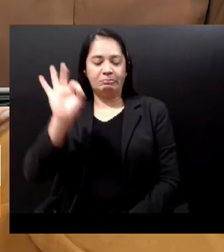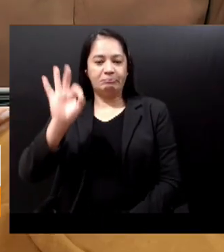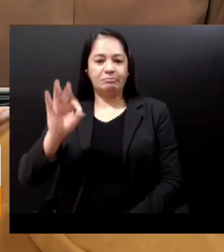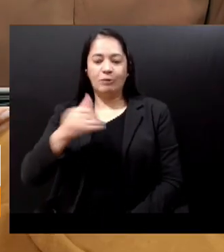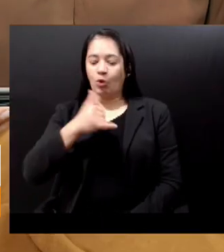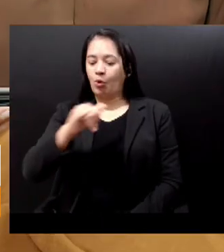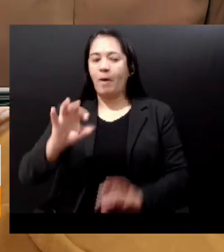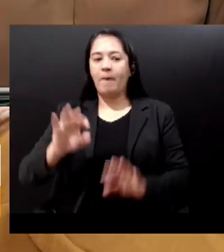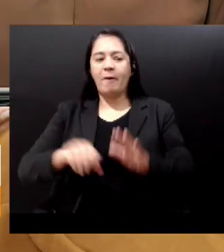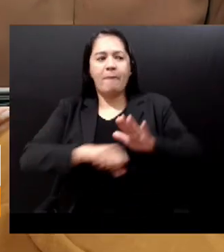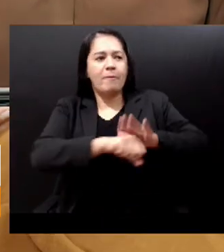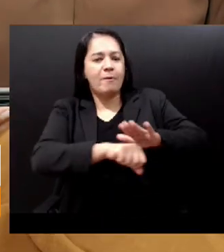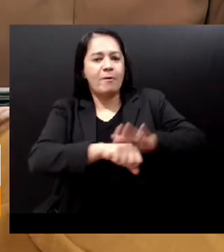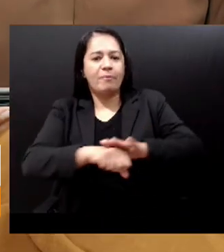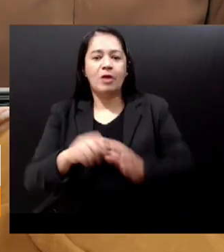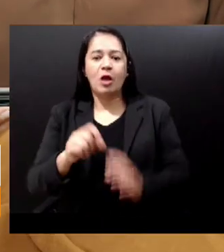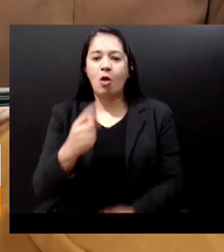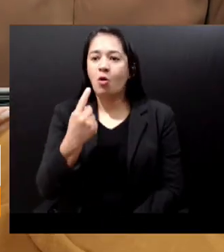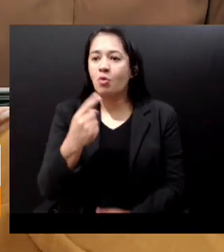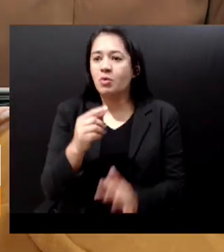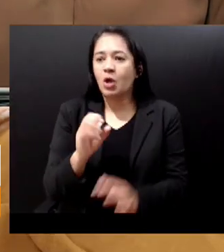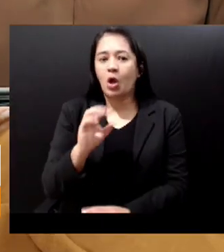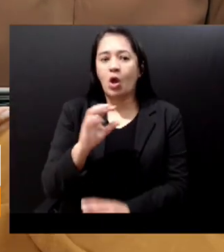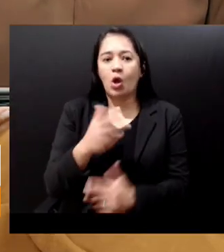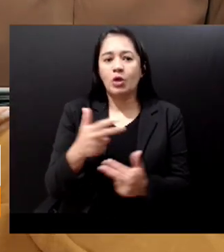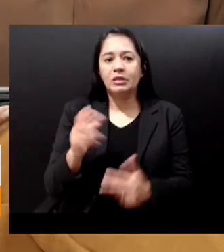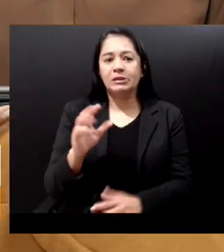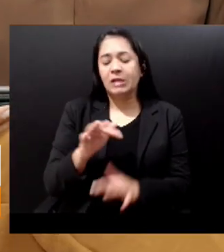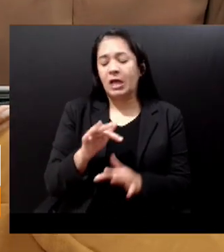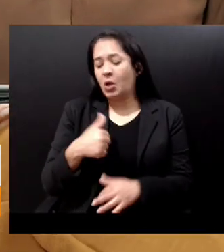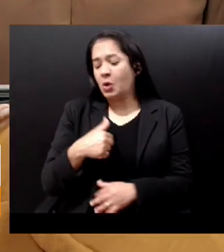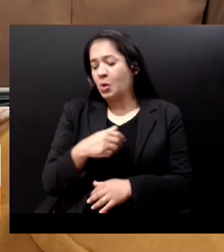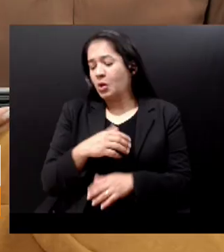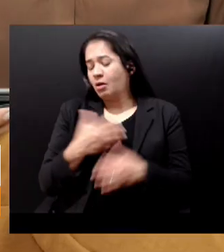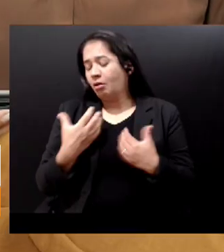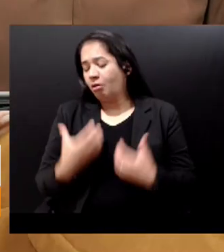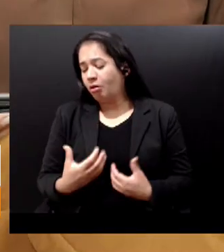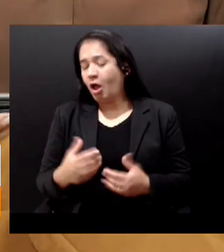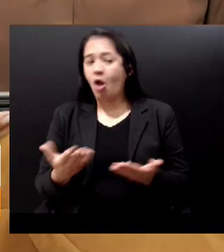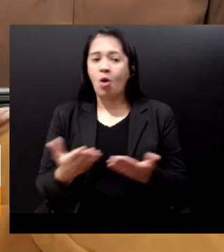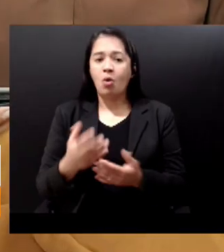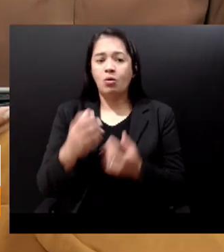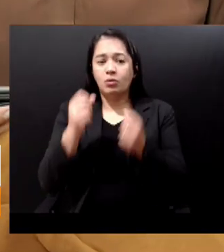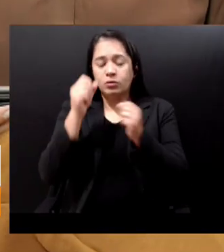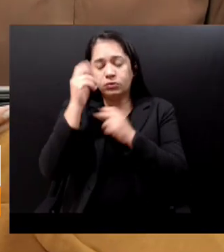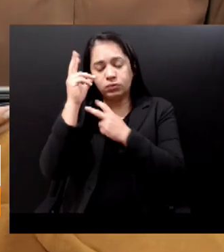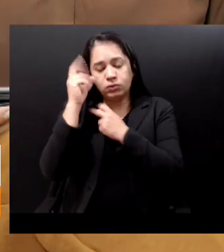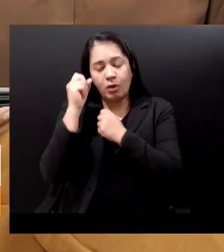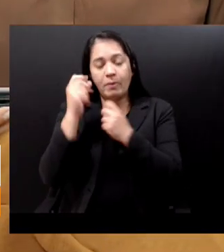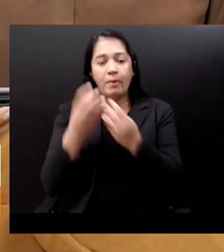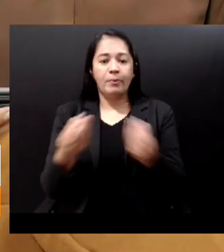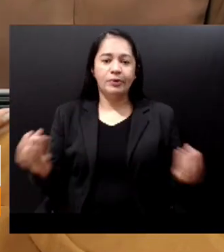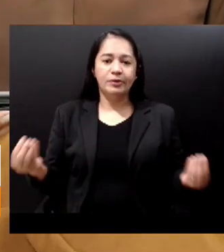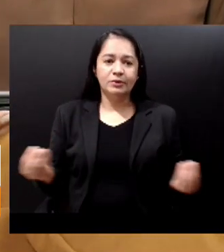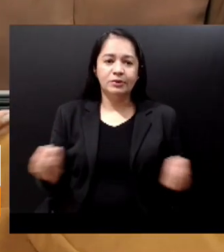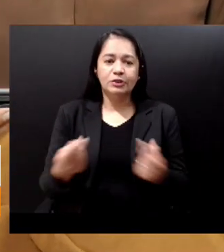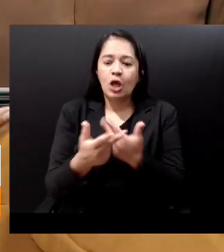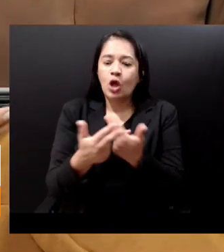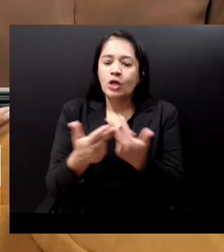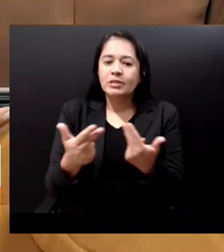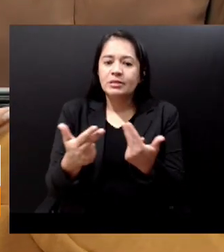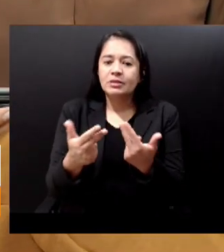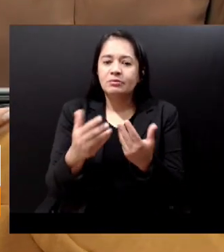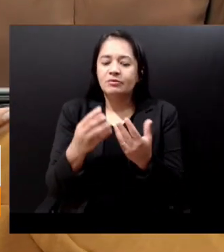coisinha acontece: "Ai, nossa, eu fiquei cansado. Ai, hoje eu comi demais". Então aquelas coisinhas vão minando. E aí